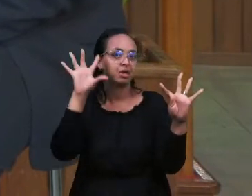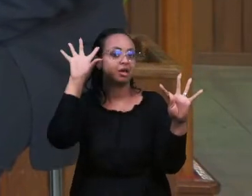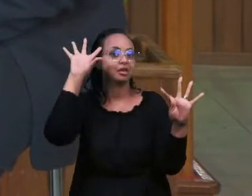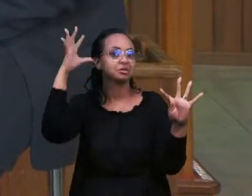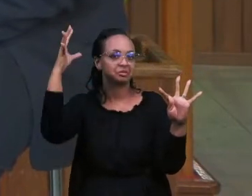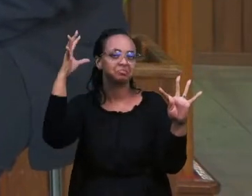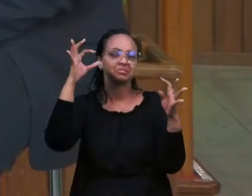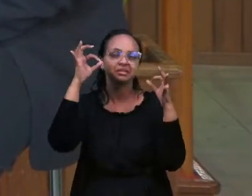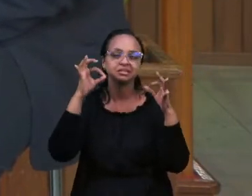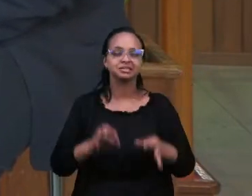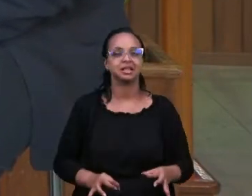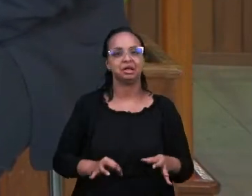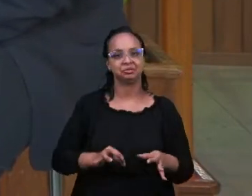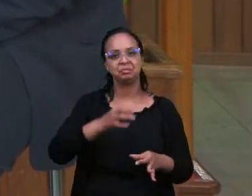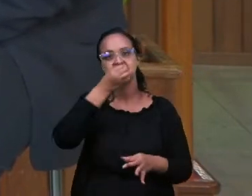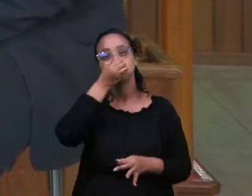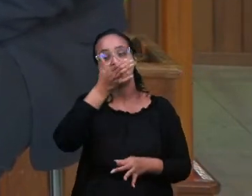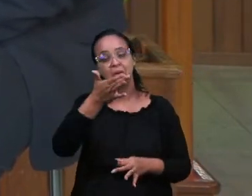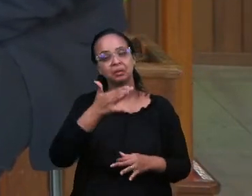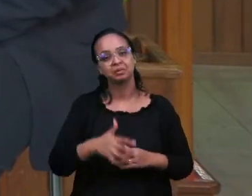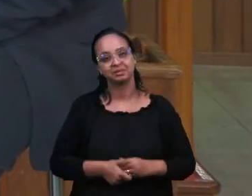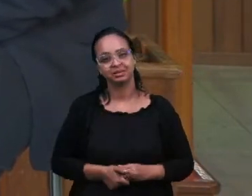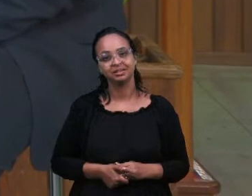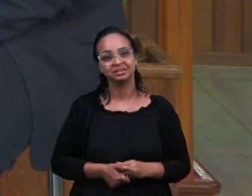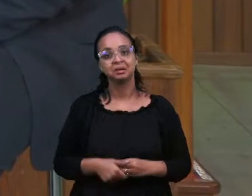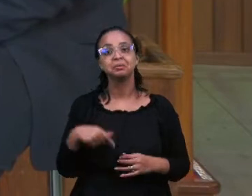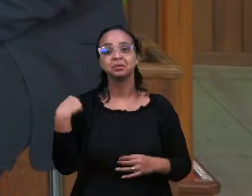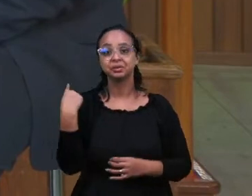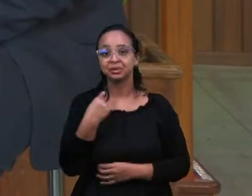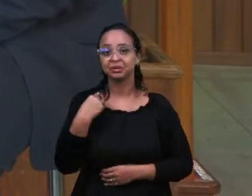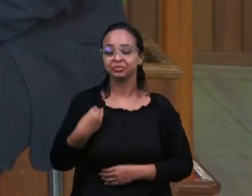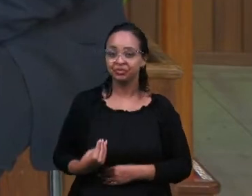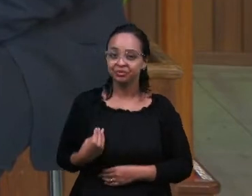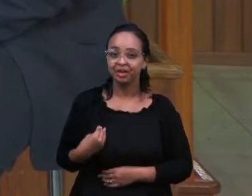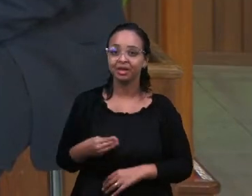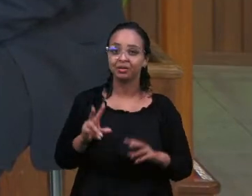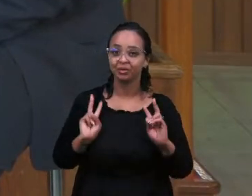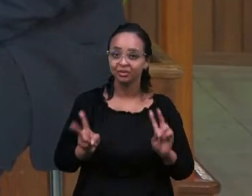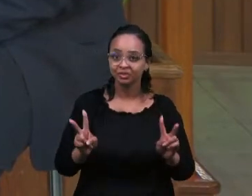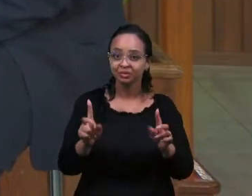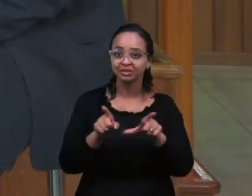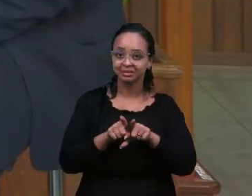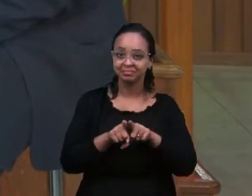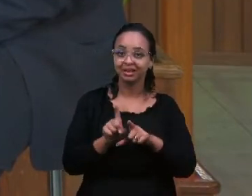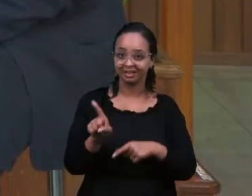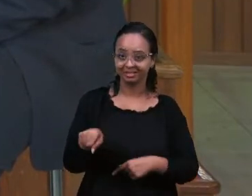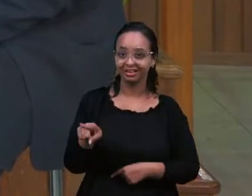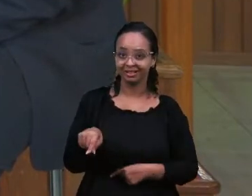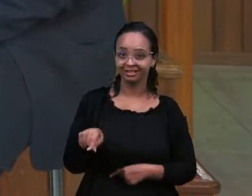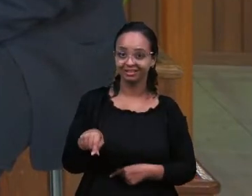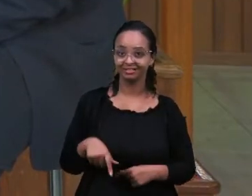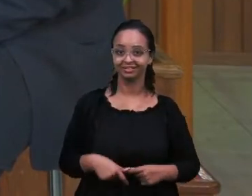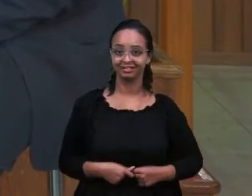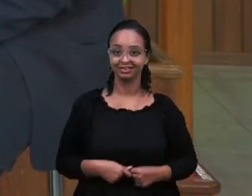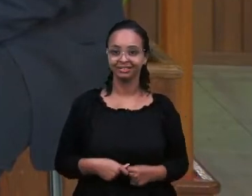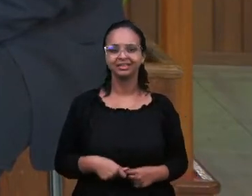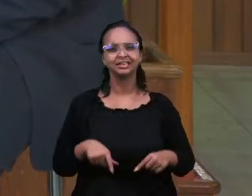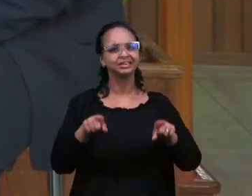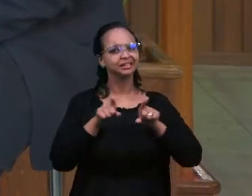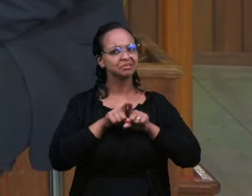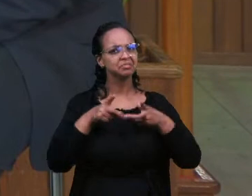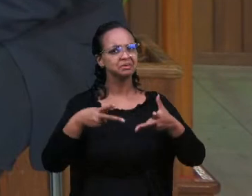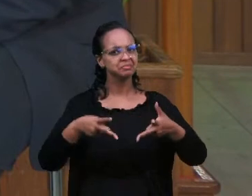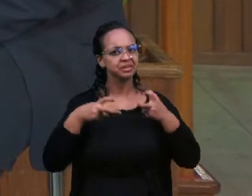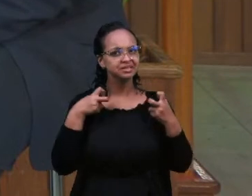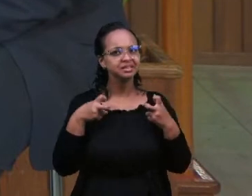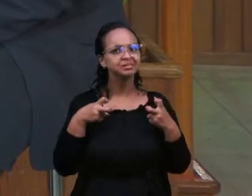bem tomada lá atrás, pelo que a gente viveu e continua vivendo, não é isso? Exatamente. E também perceber também, além